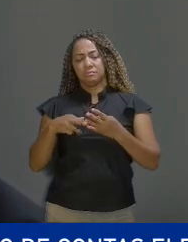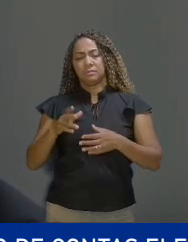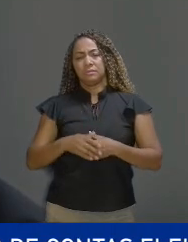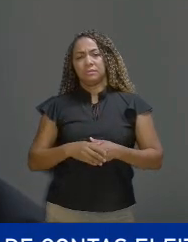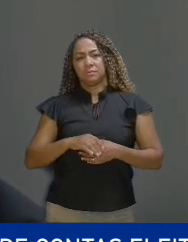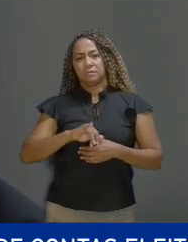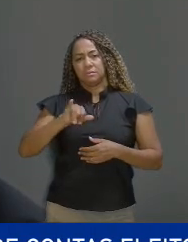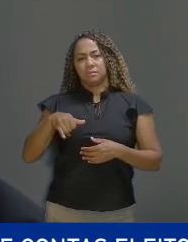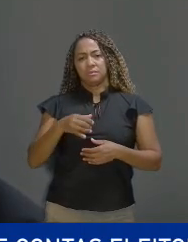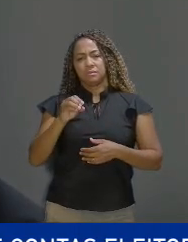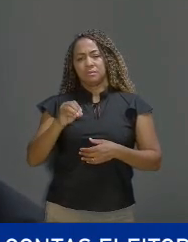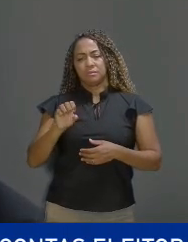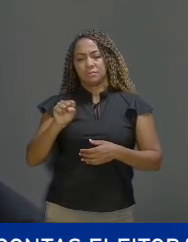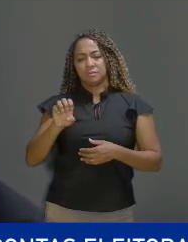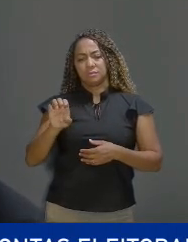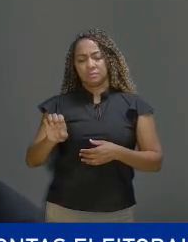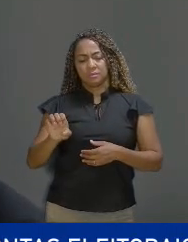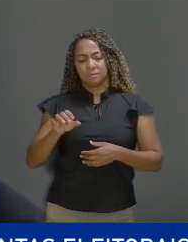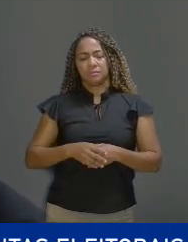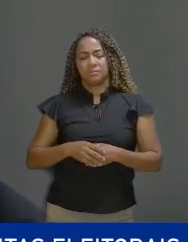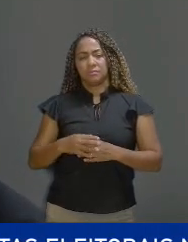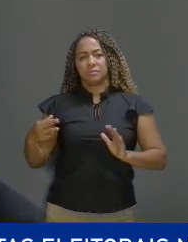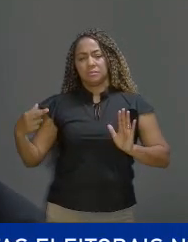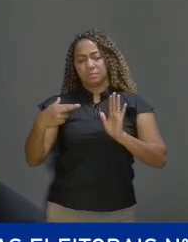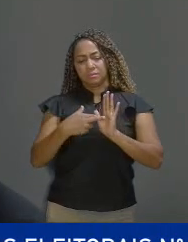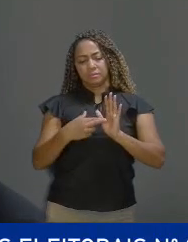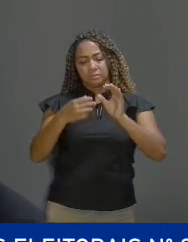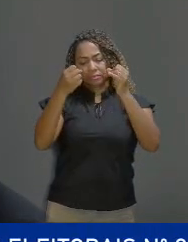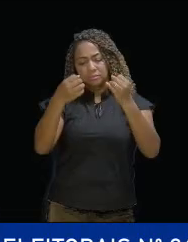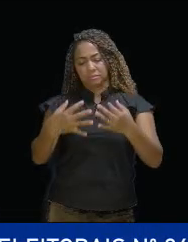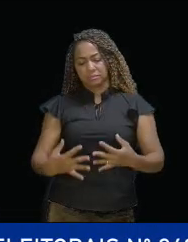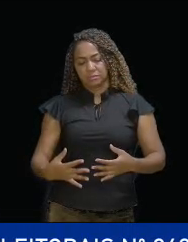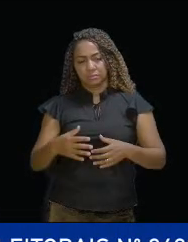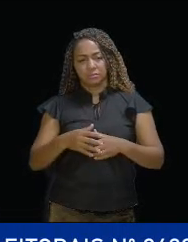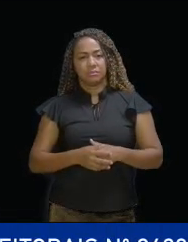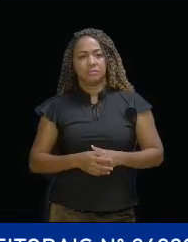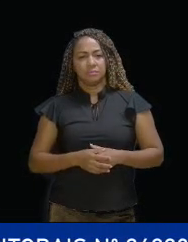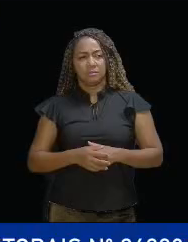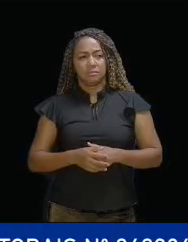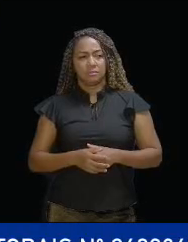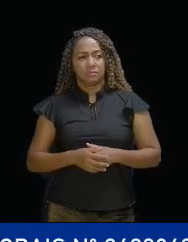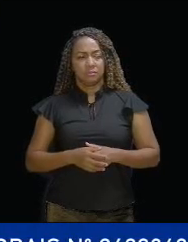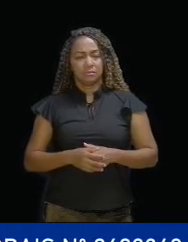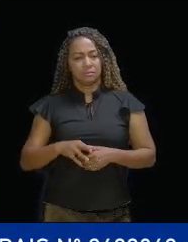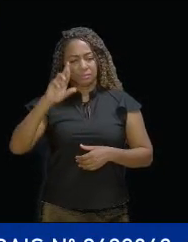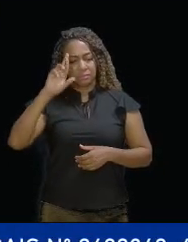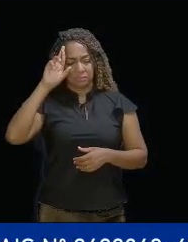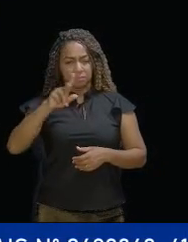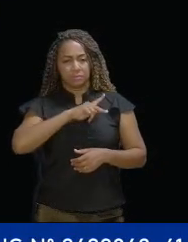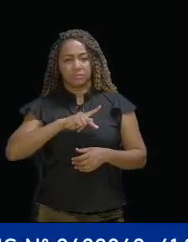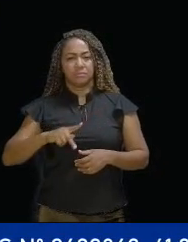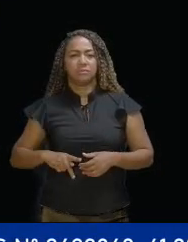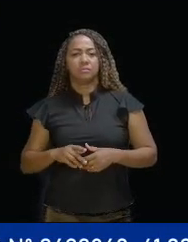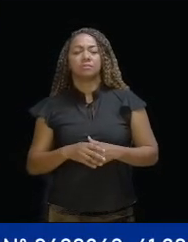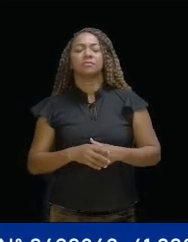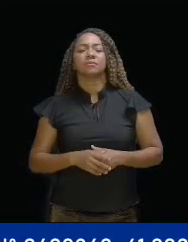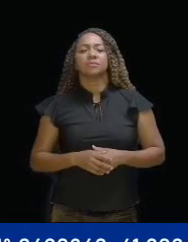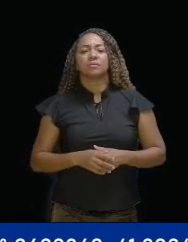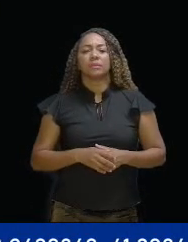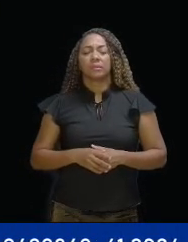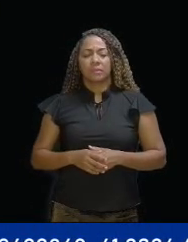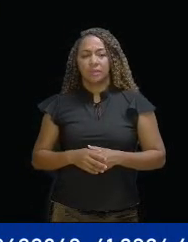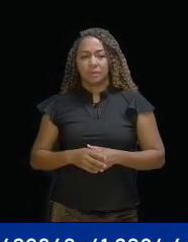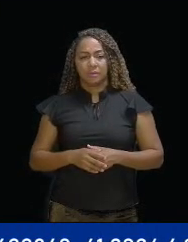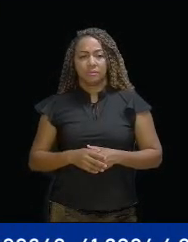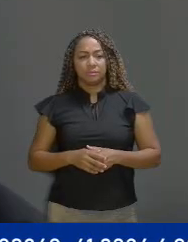a palavra, o ilustre relator. Senhor presidente, é só uma pequena questão.